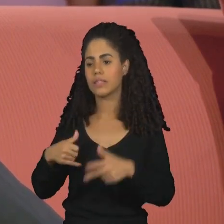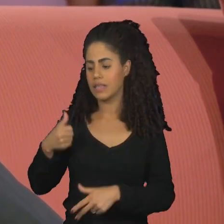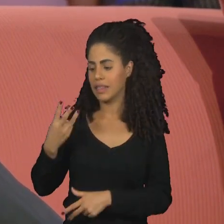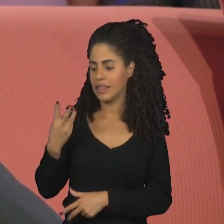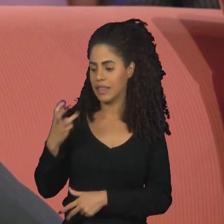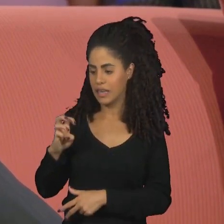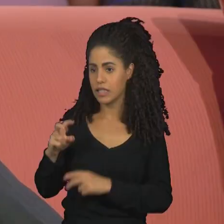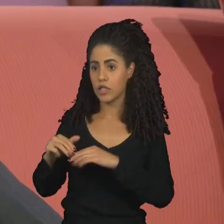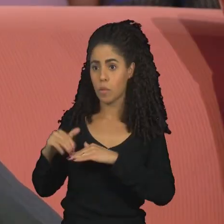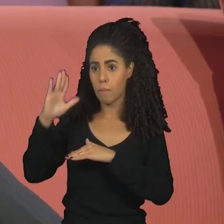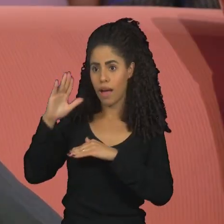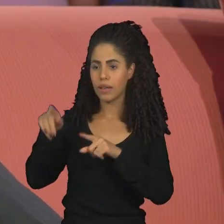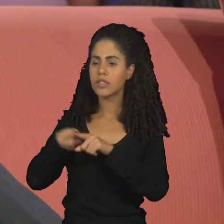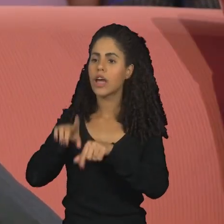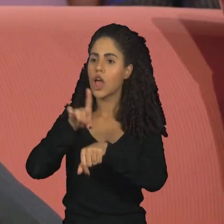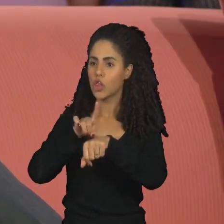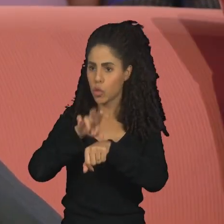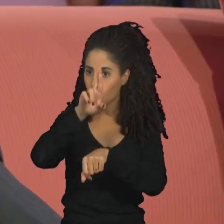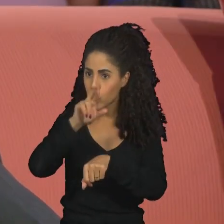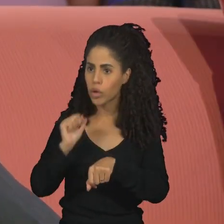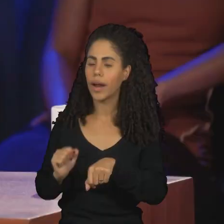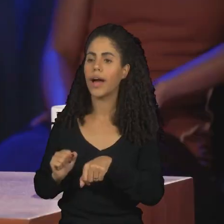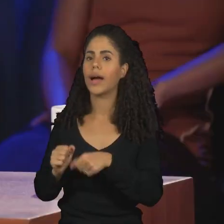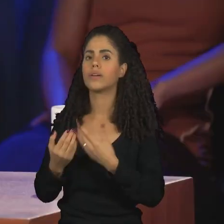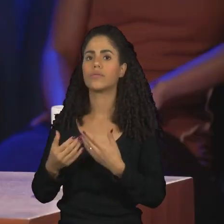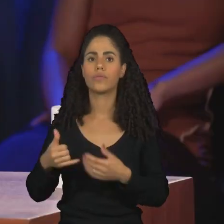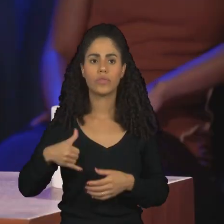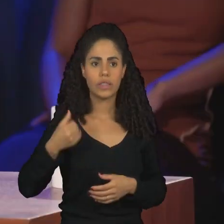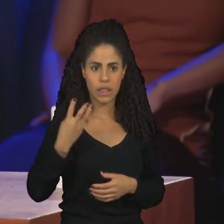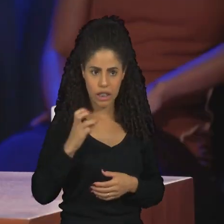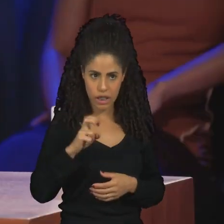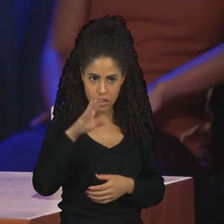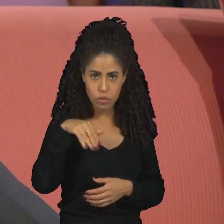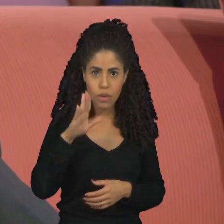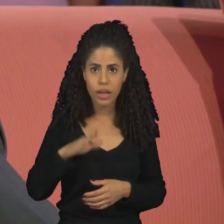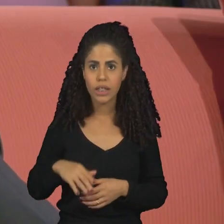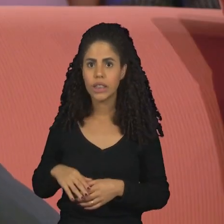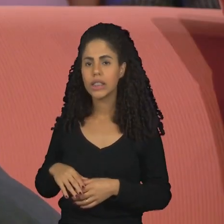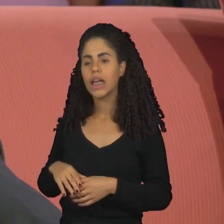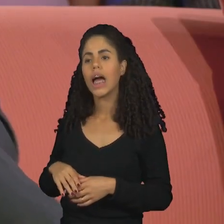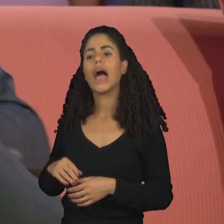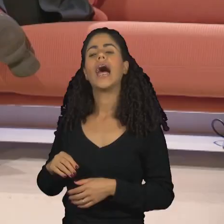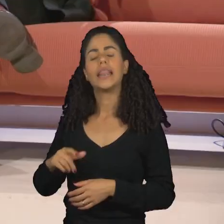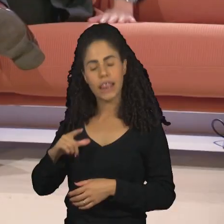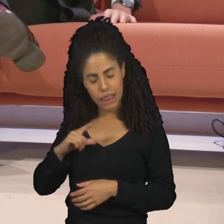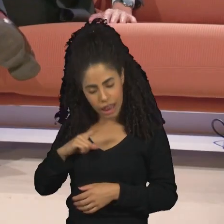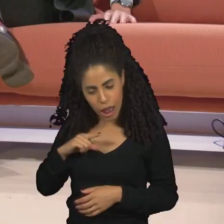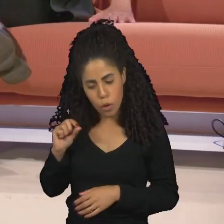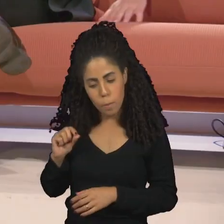35 anos, ter um doutorado, tá na universidade. Você tem mais de 35 anos, então? Tem. Pouco mais.